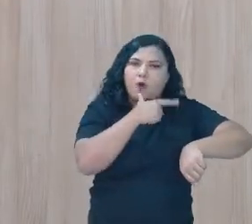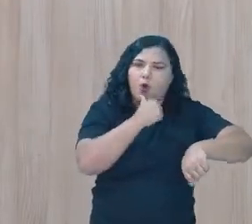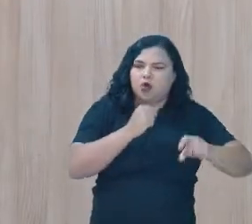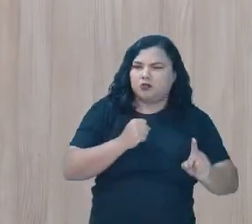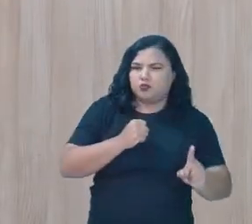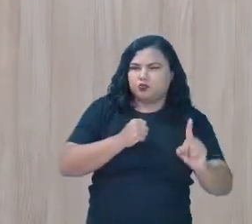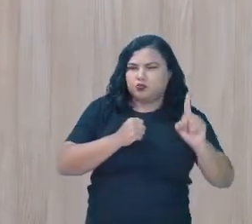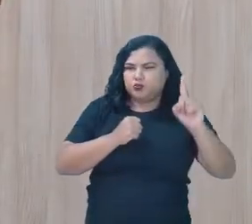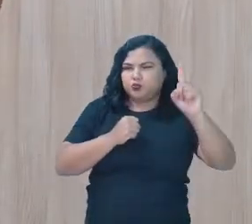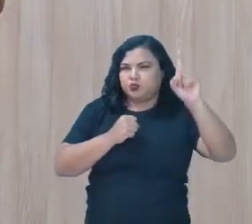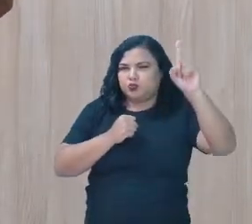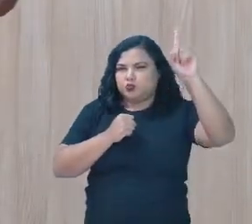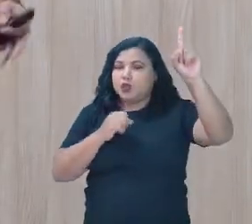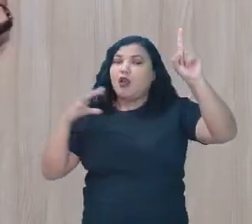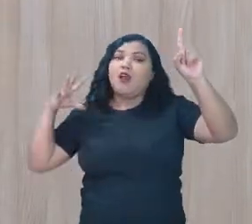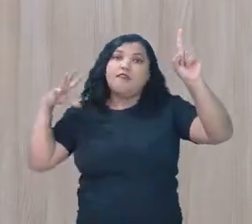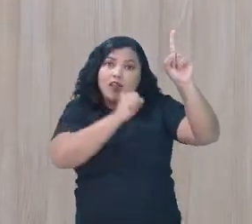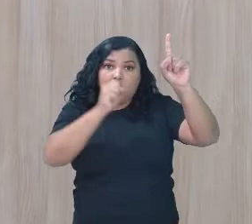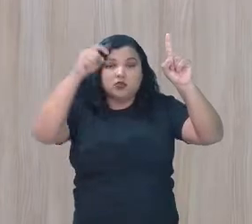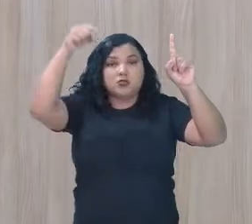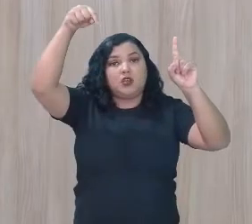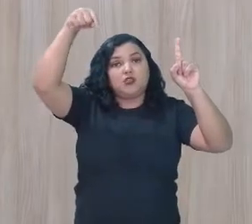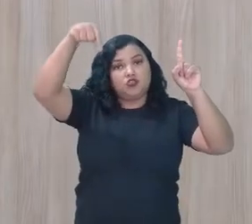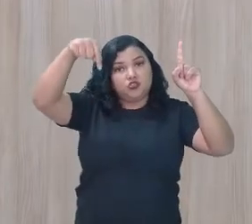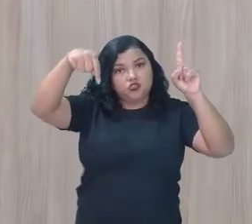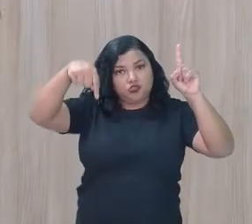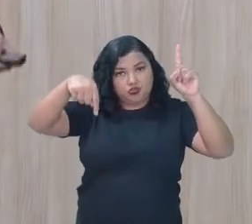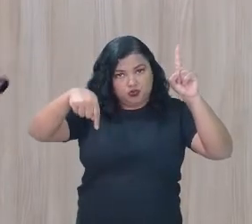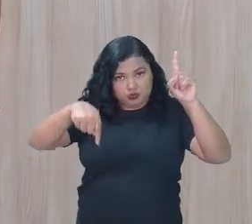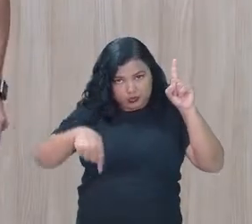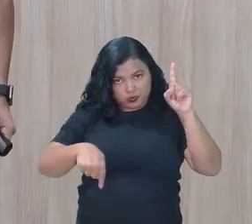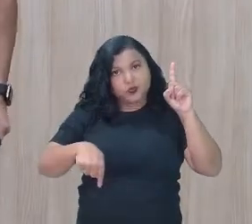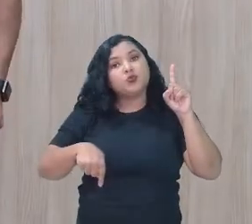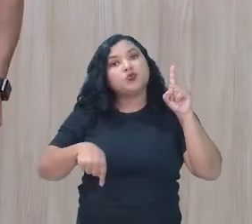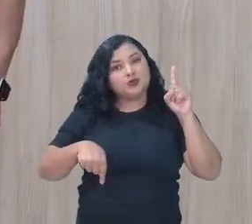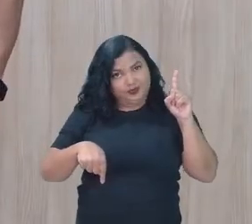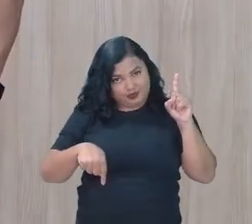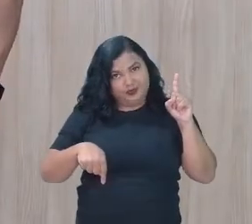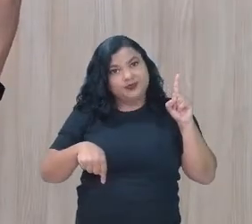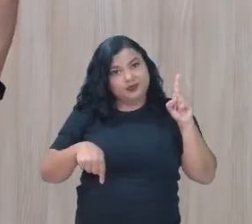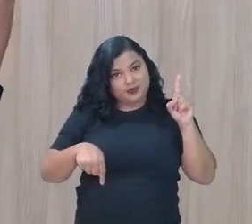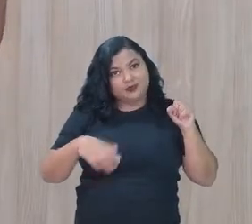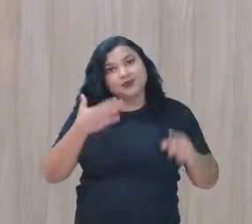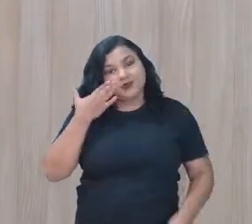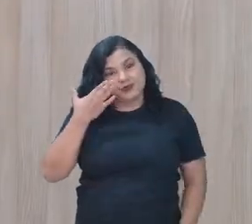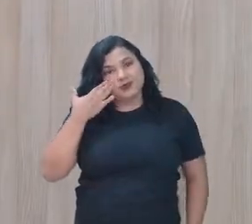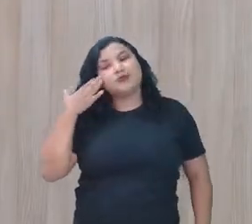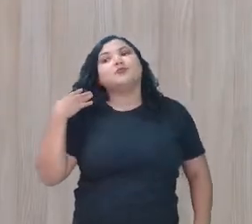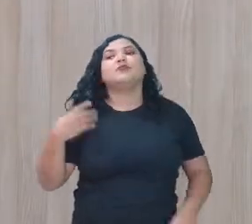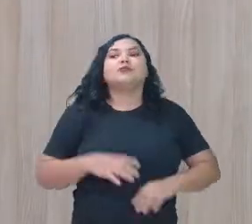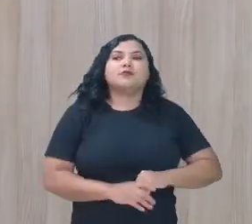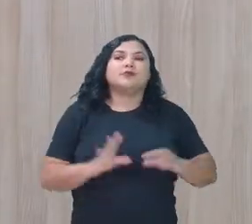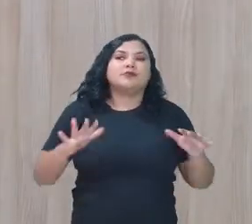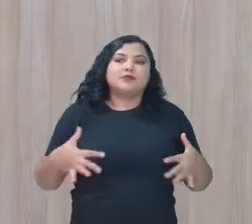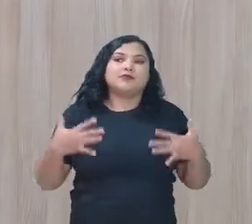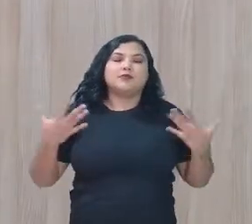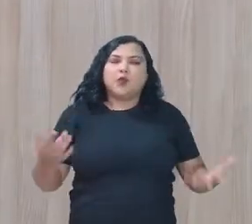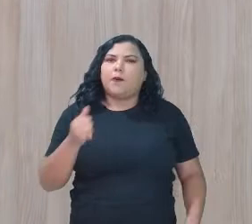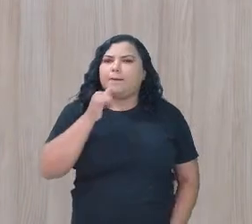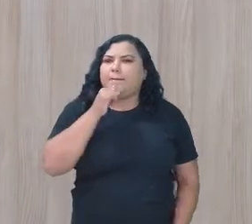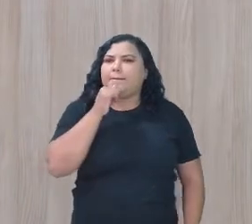para percorrer aquela mesma distância, eu tenho que ir, claro, mais devagar, certo?